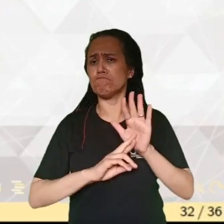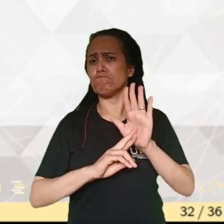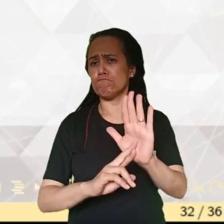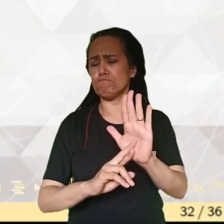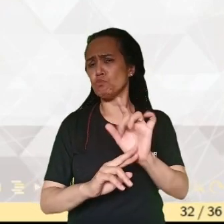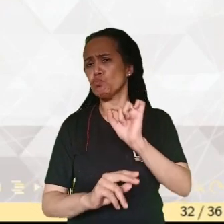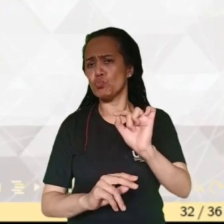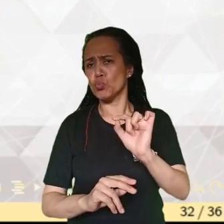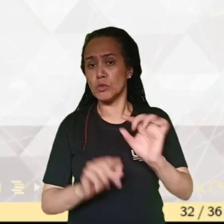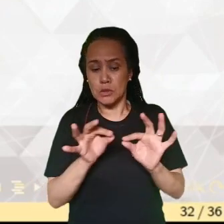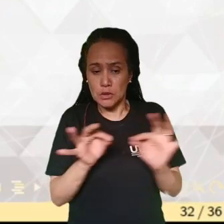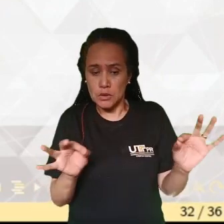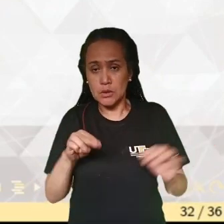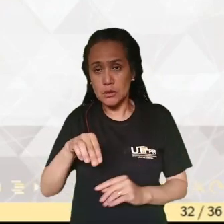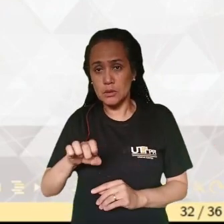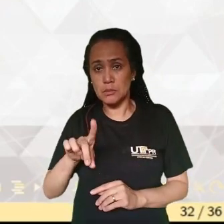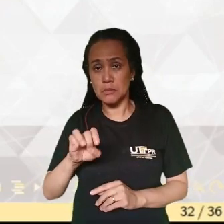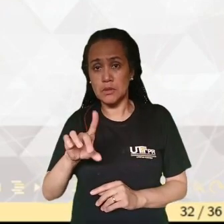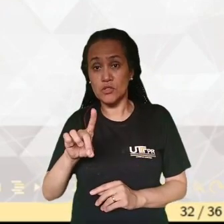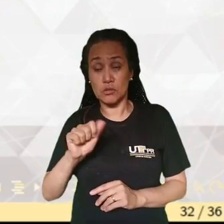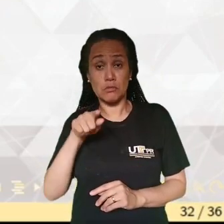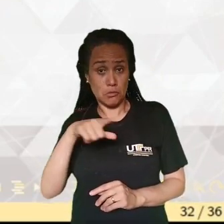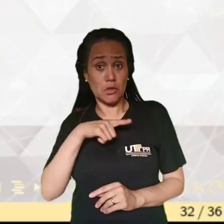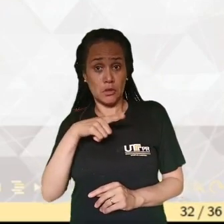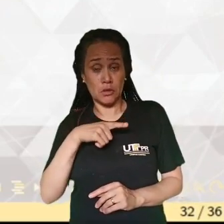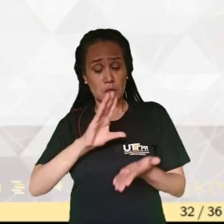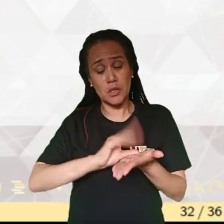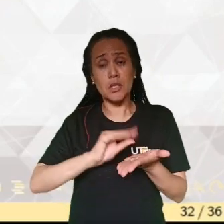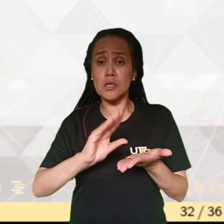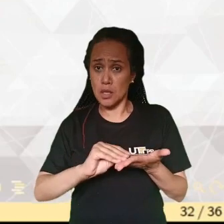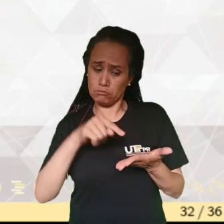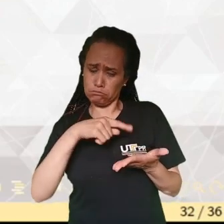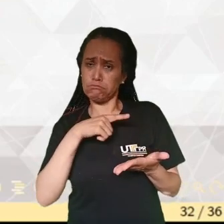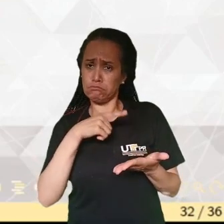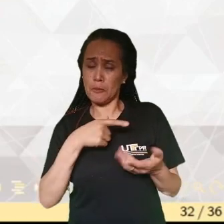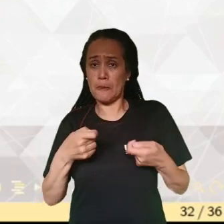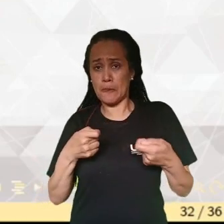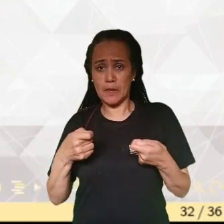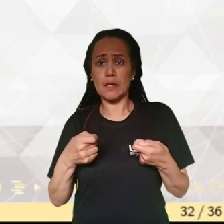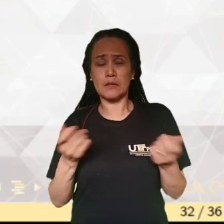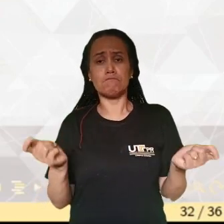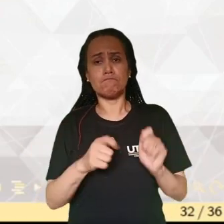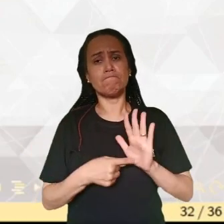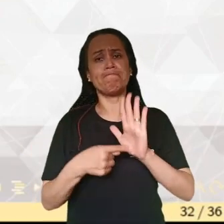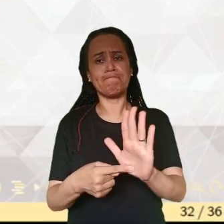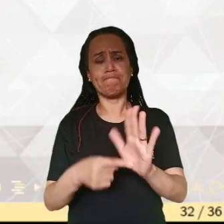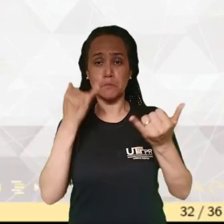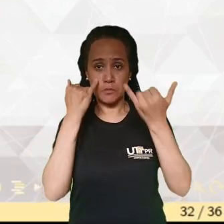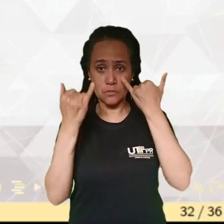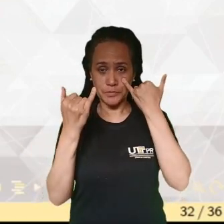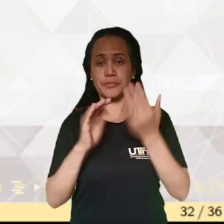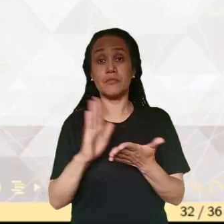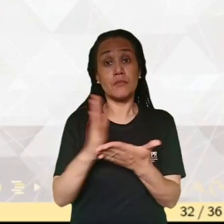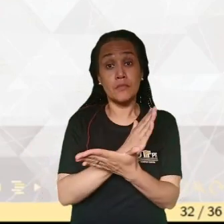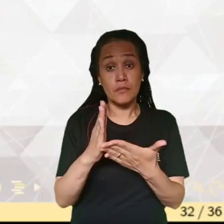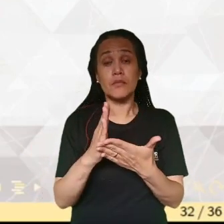Né, aquela medida que você vai trazer, né, rapidamente do seu conjunto de dados e vai né, repassar essa informação. Em alguns